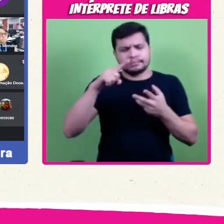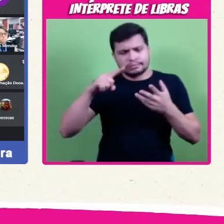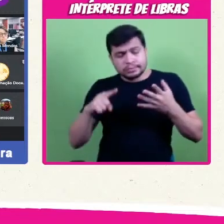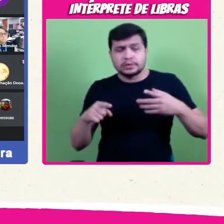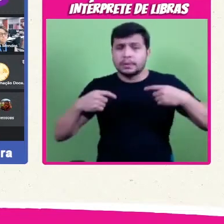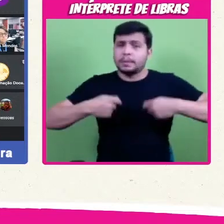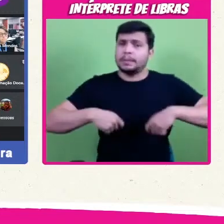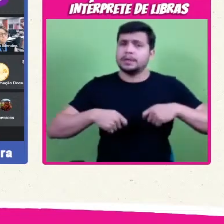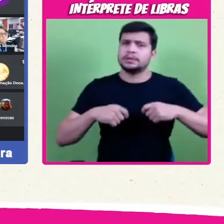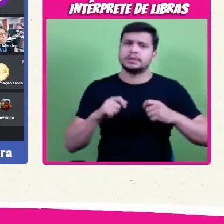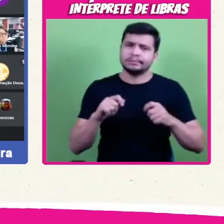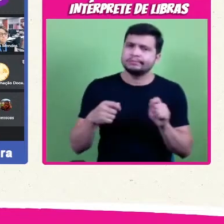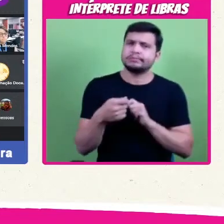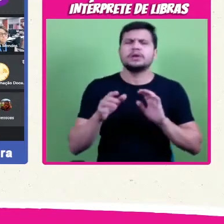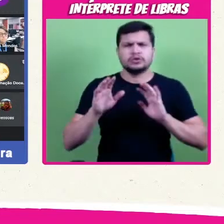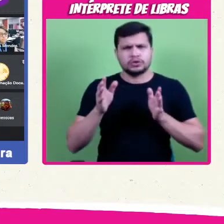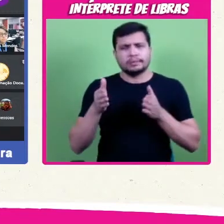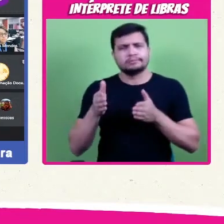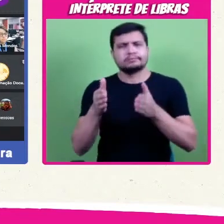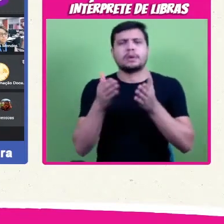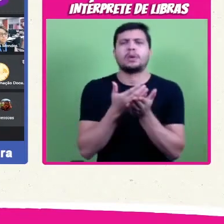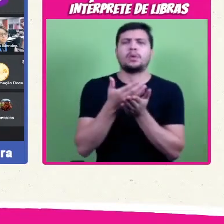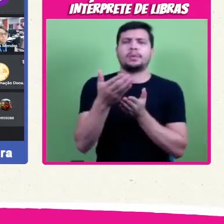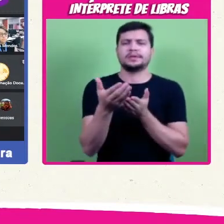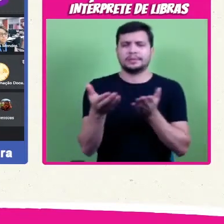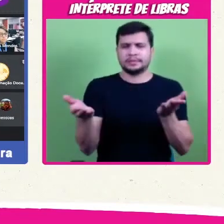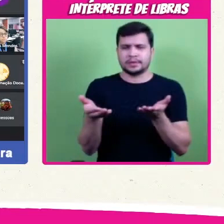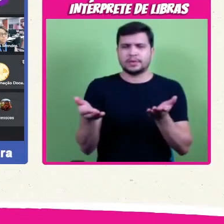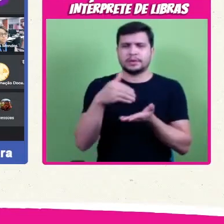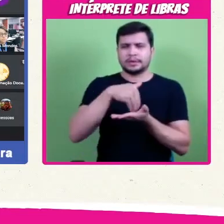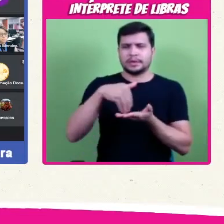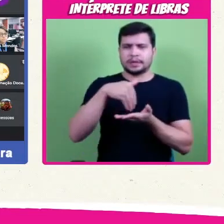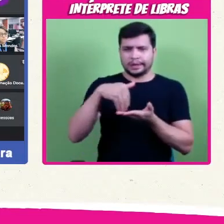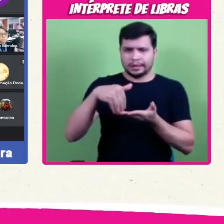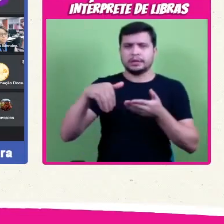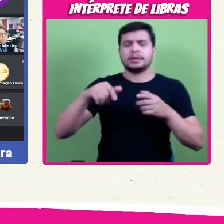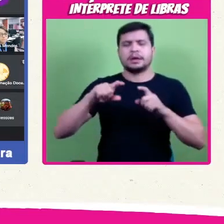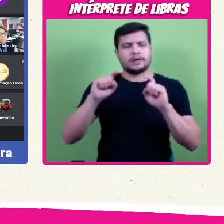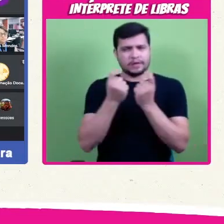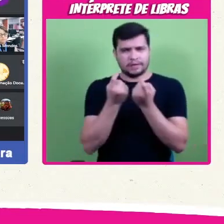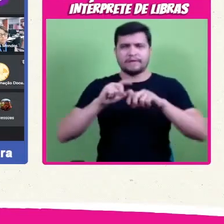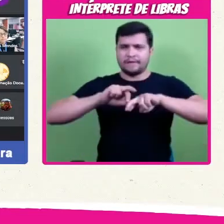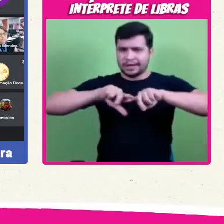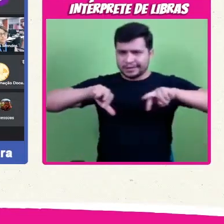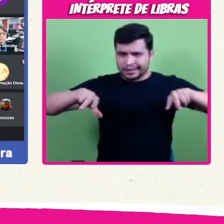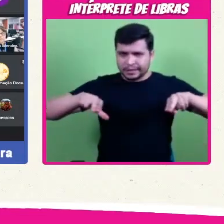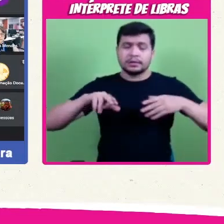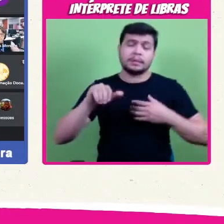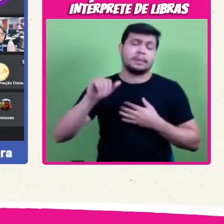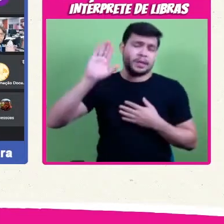está sendo vista, e atualmente agora com a Secretaria da Diversidade vai ser ainda